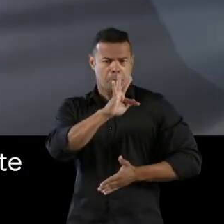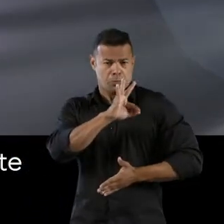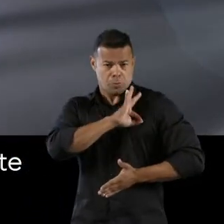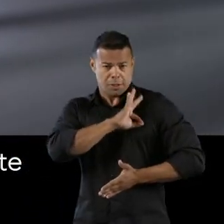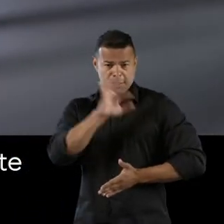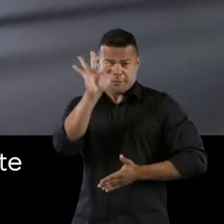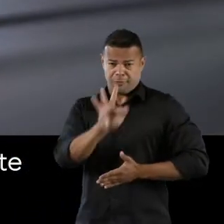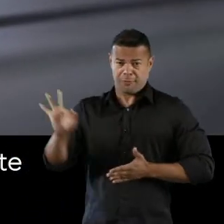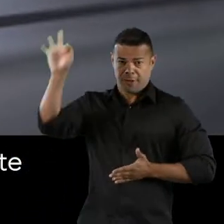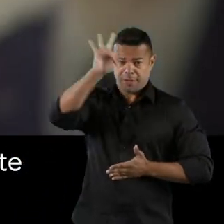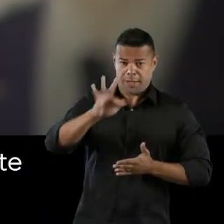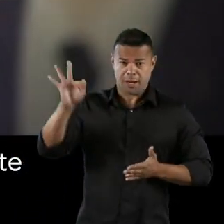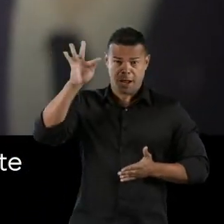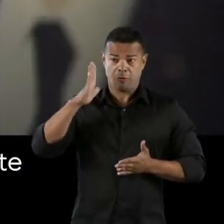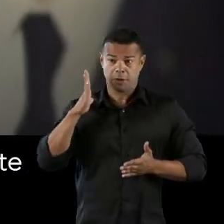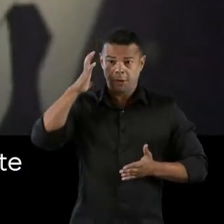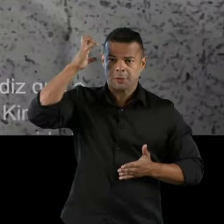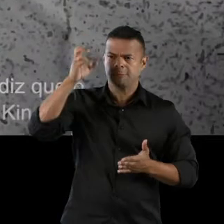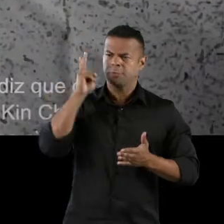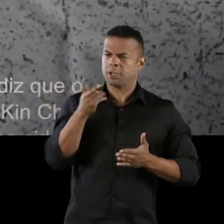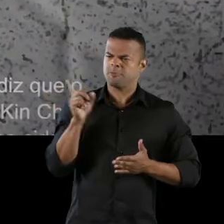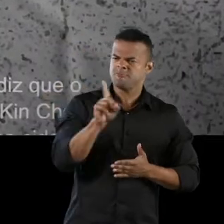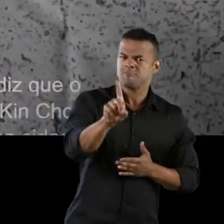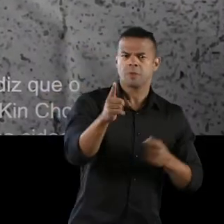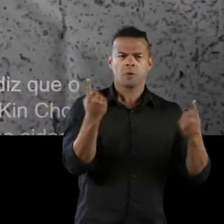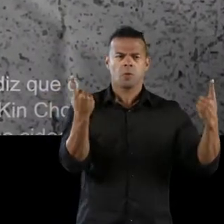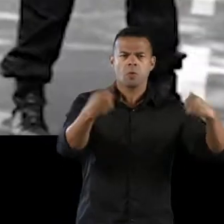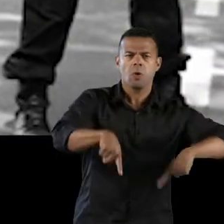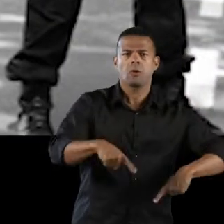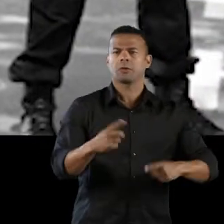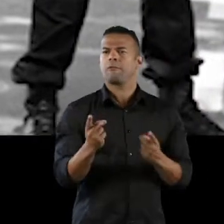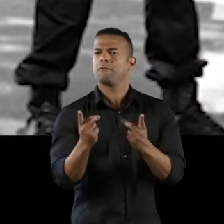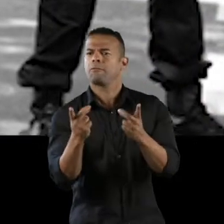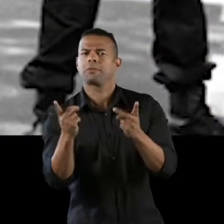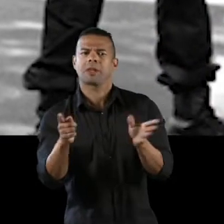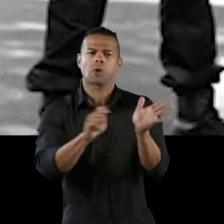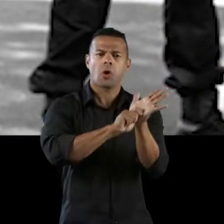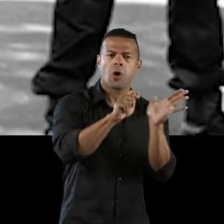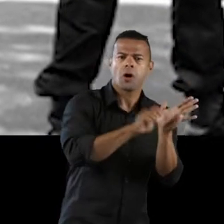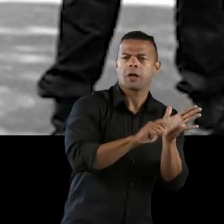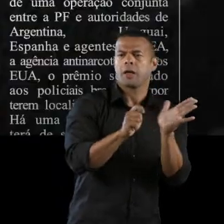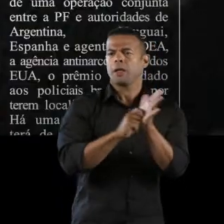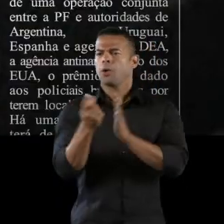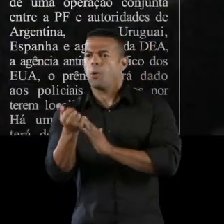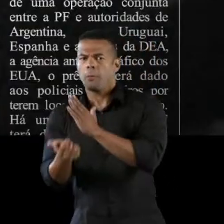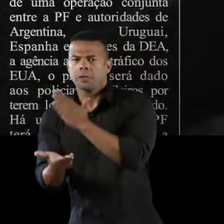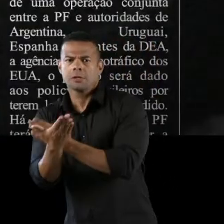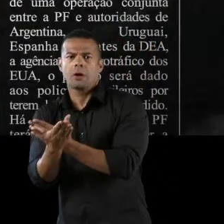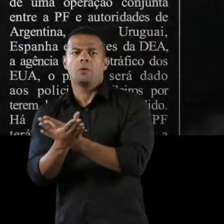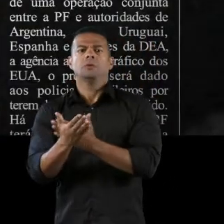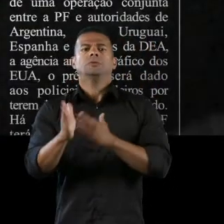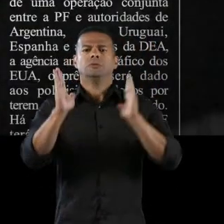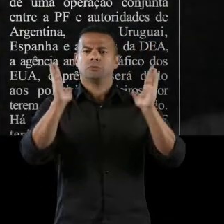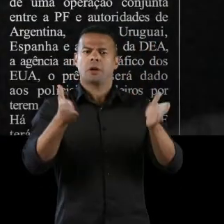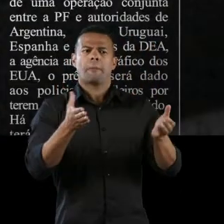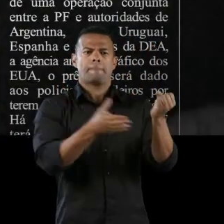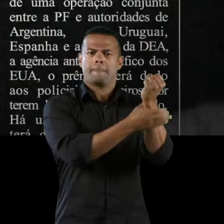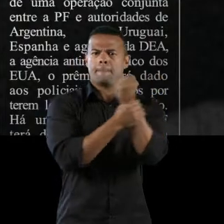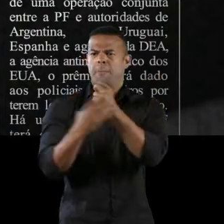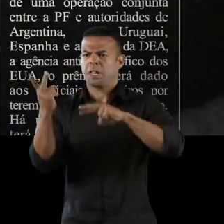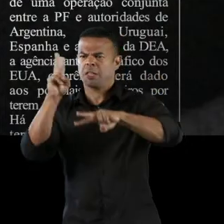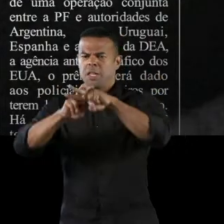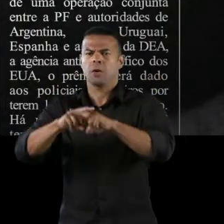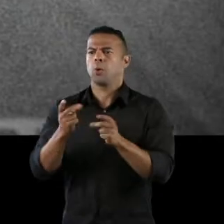Federal, Francisquinho sempre esteve na linha de frente da luta contra o tráfico de drogas e a corrupção. Prendeu grandes traficantes como